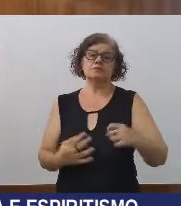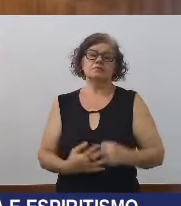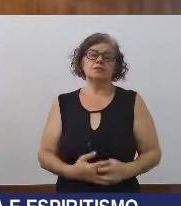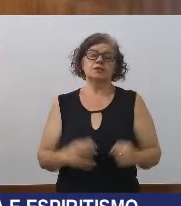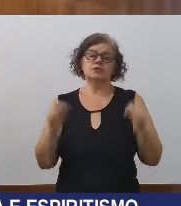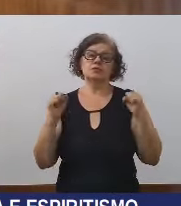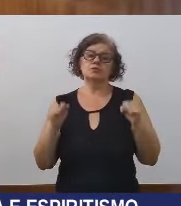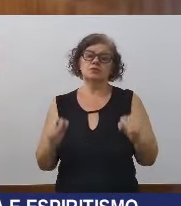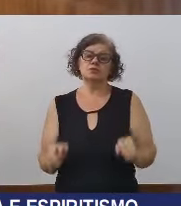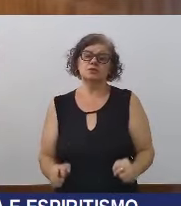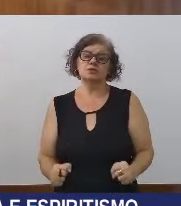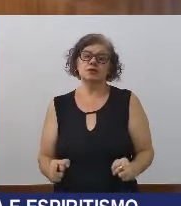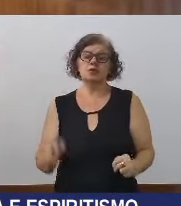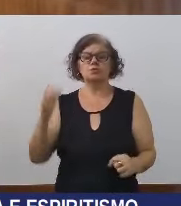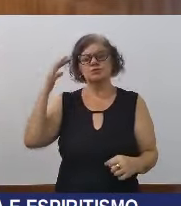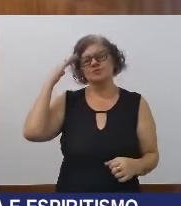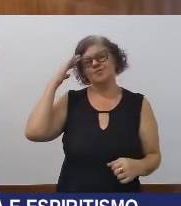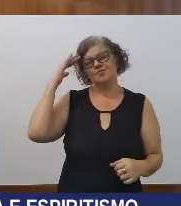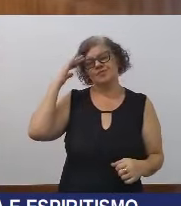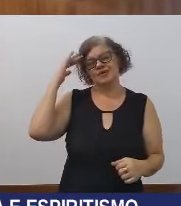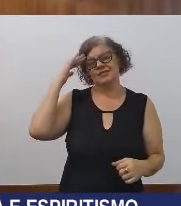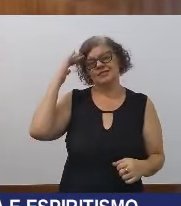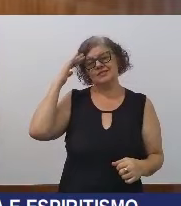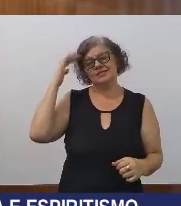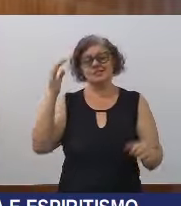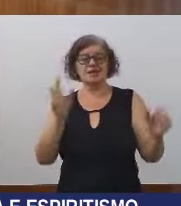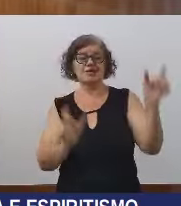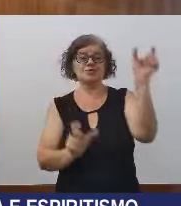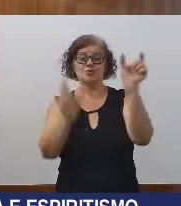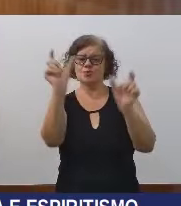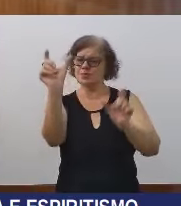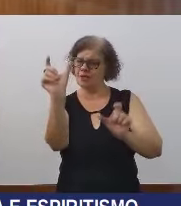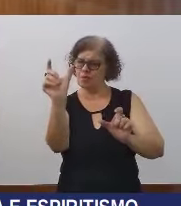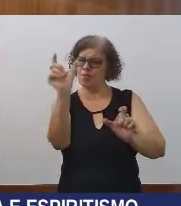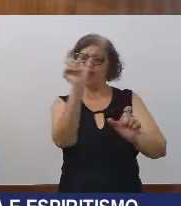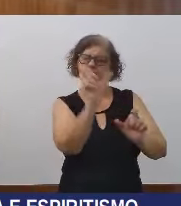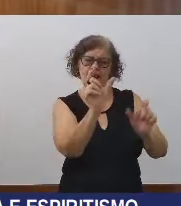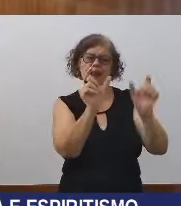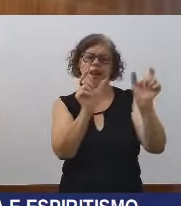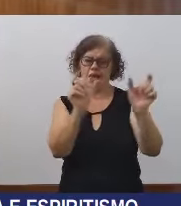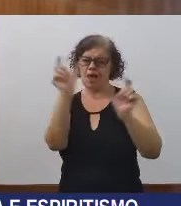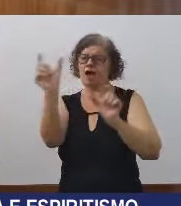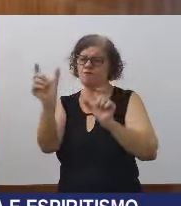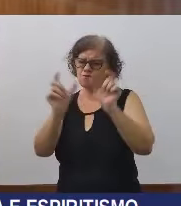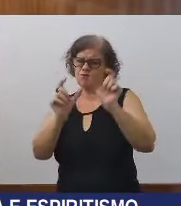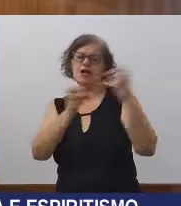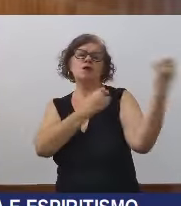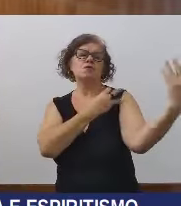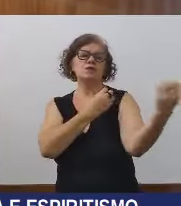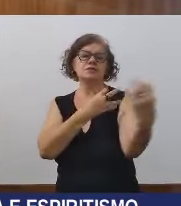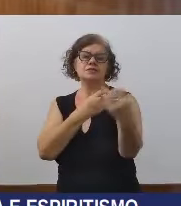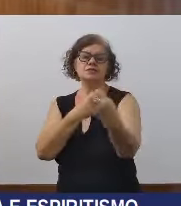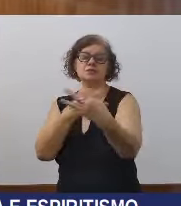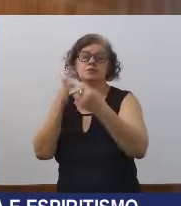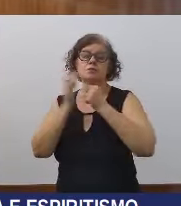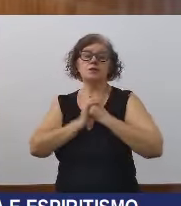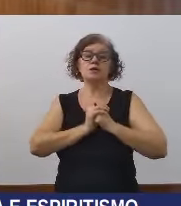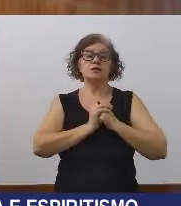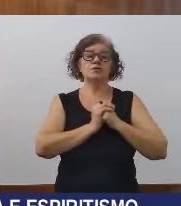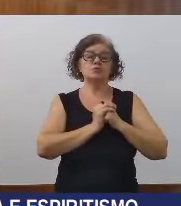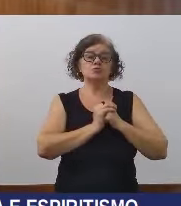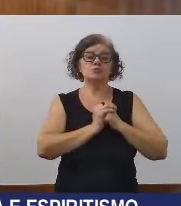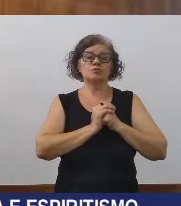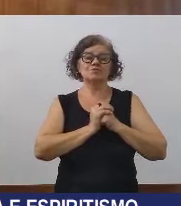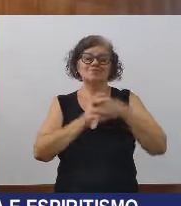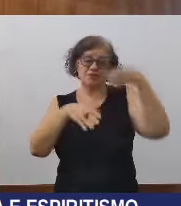semana nós possamos meditar sobre aquela palavra, sobre aquele ensinamento